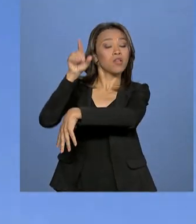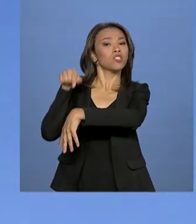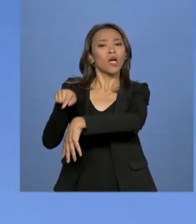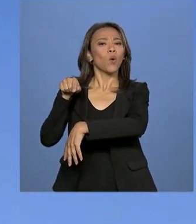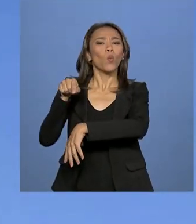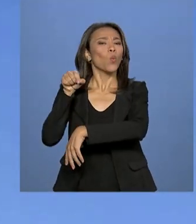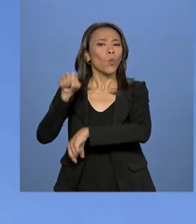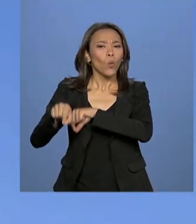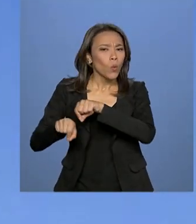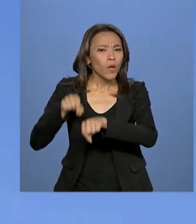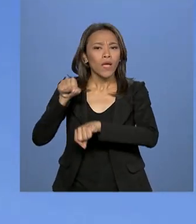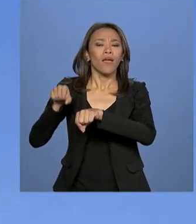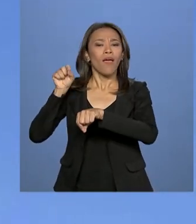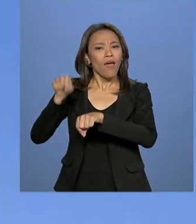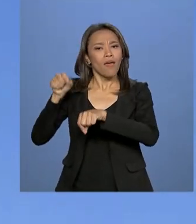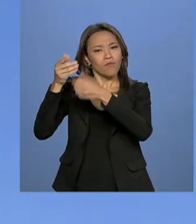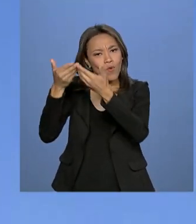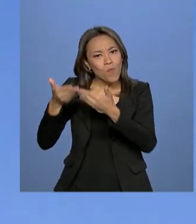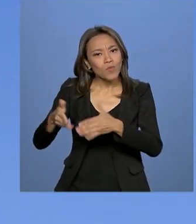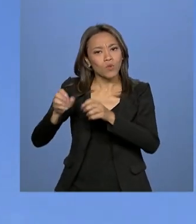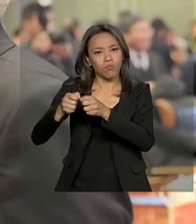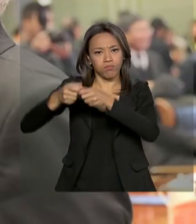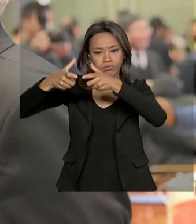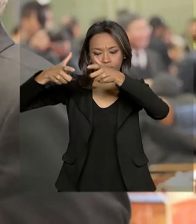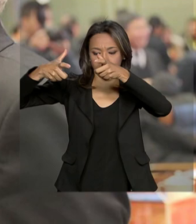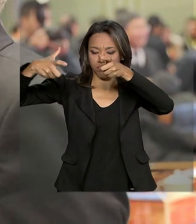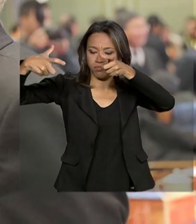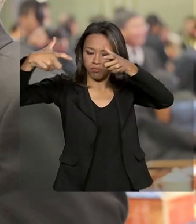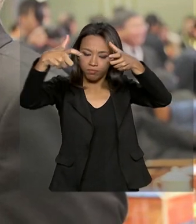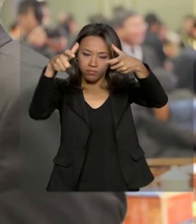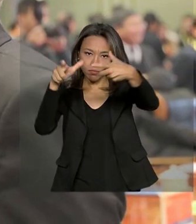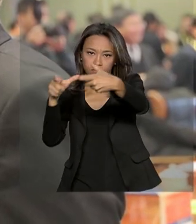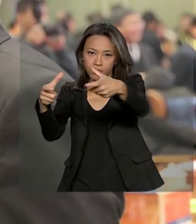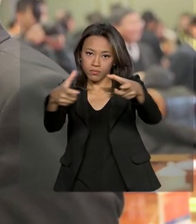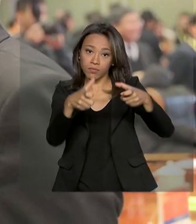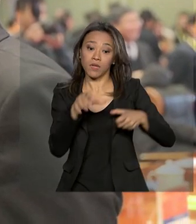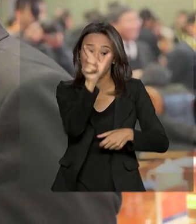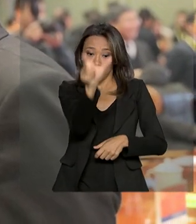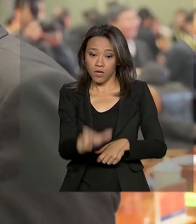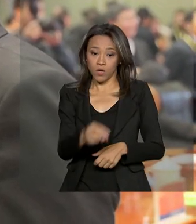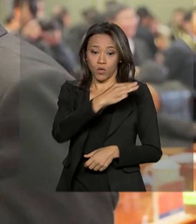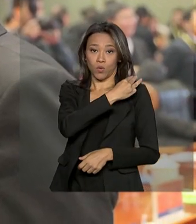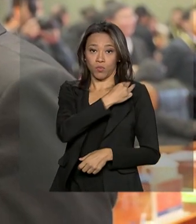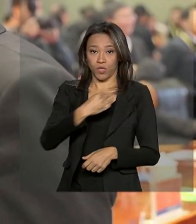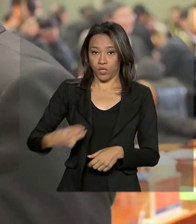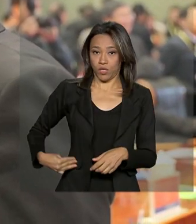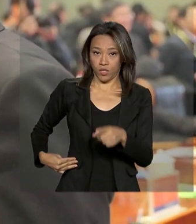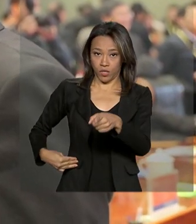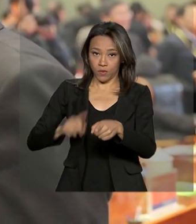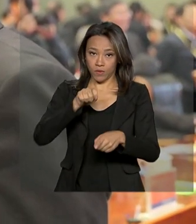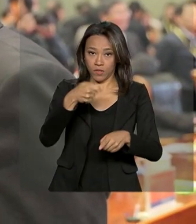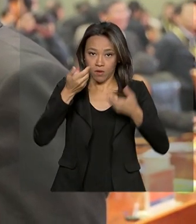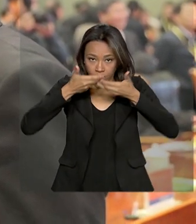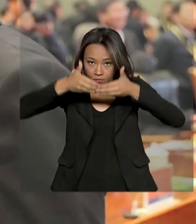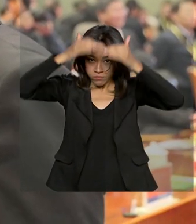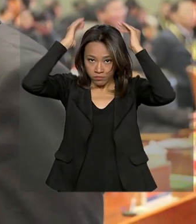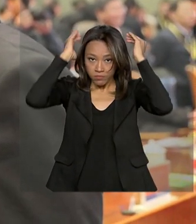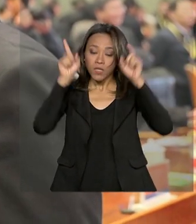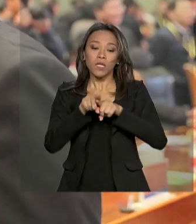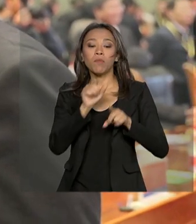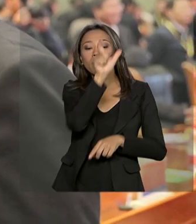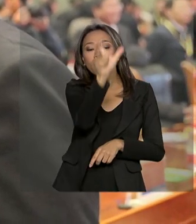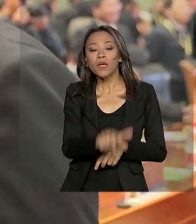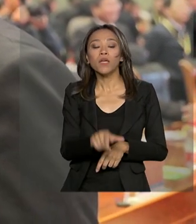iniciou o processo de abertura do painel eletrônico. O ministro da Ciência e Tecnologia, o astronauta Marcos Pontes e o